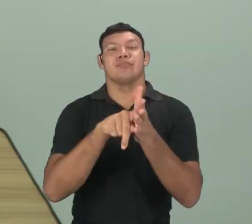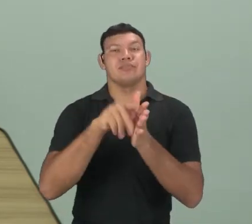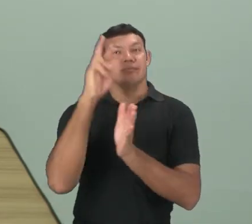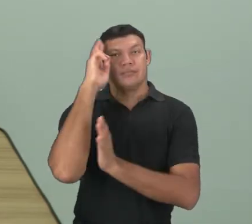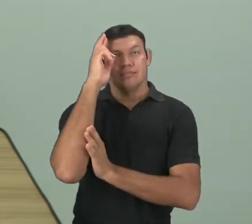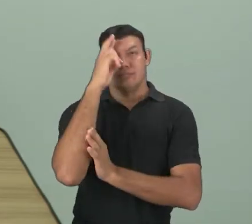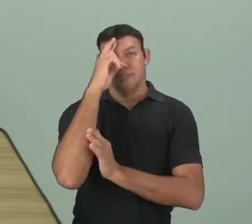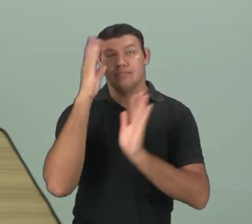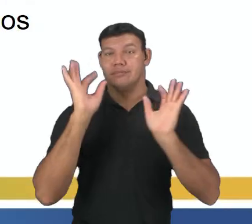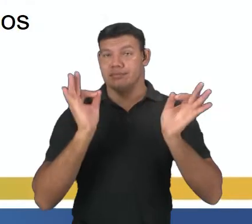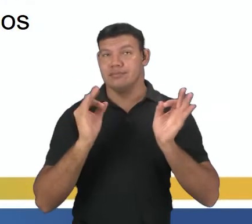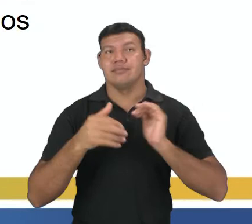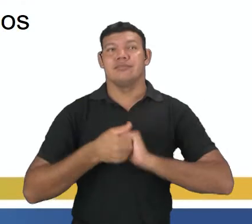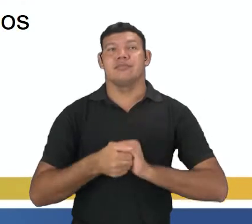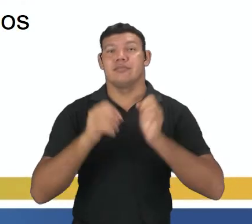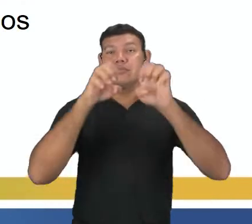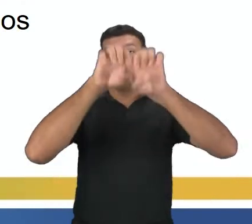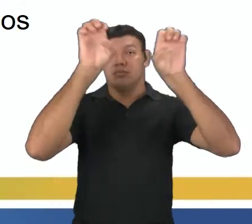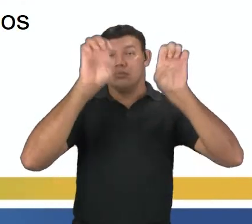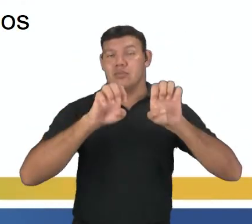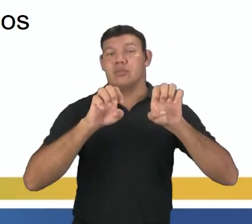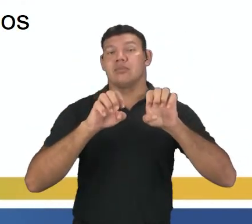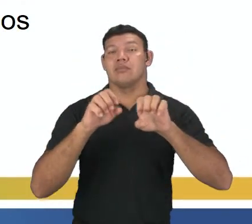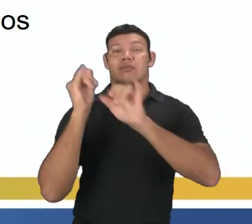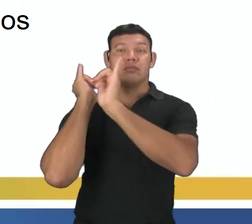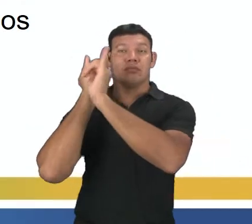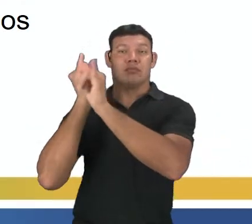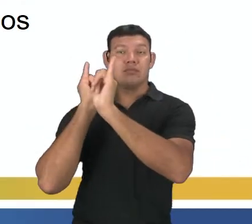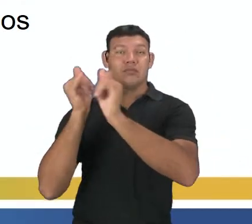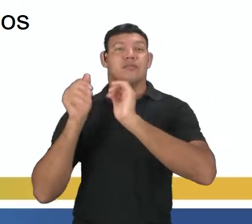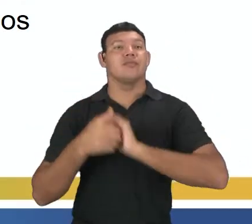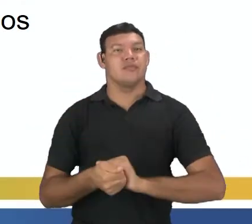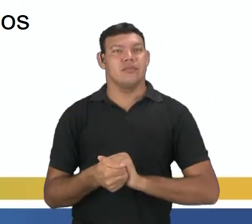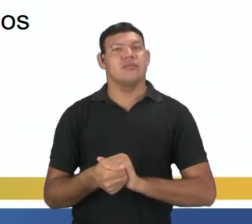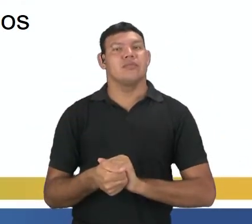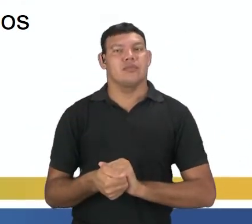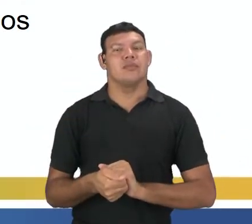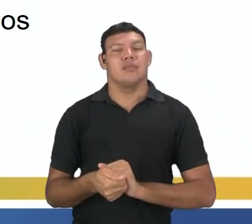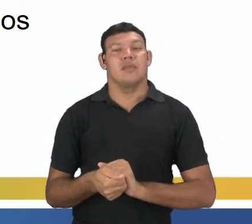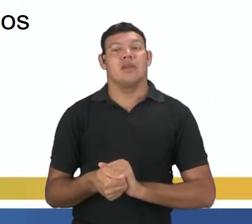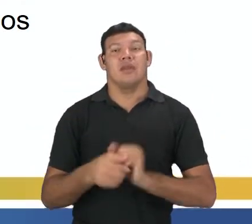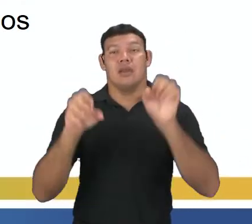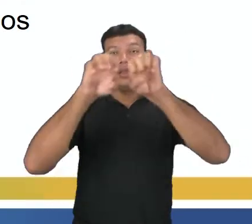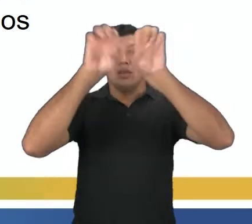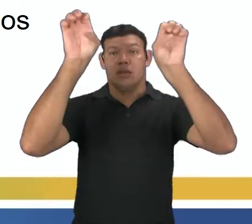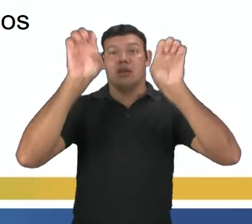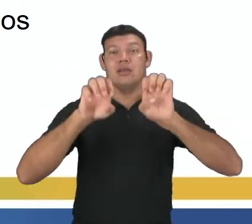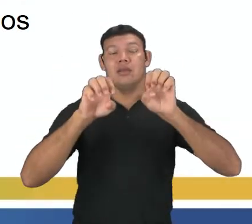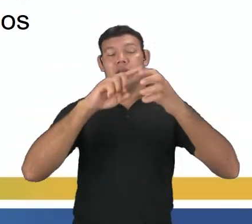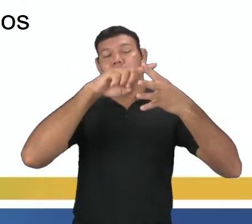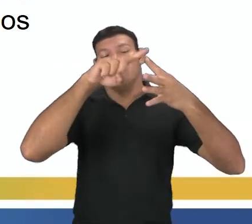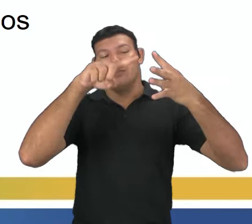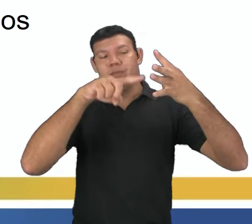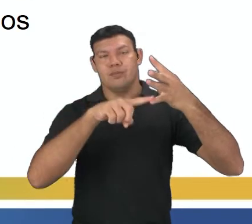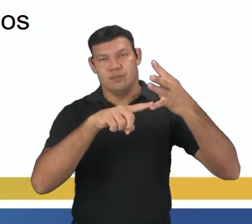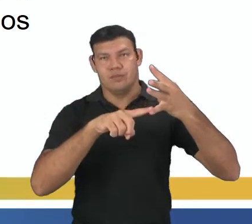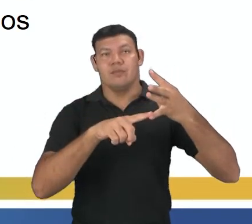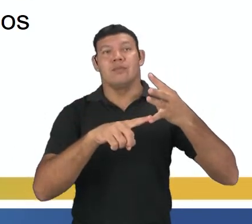certinho? A estrutura do conto. O conto costuma ser estruturado em 4